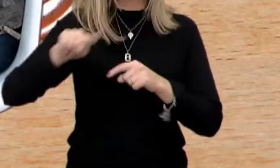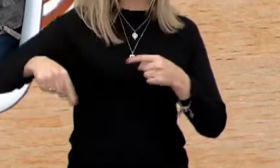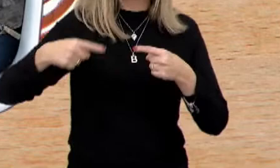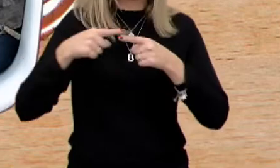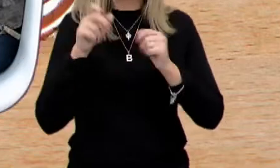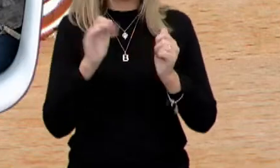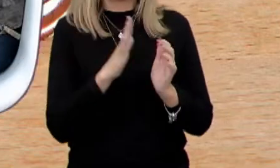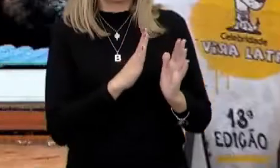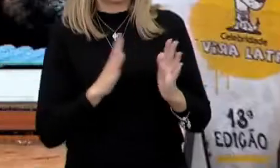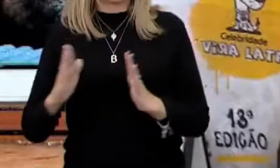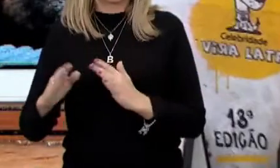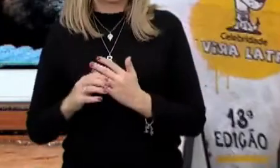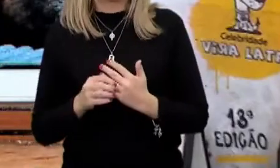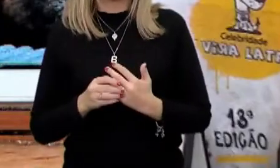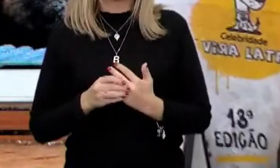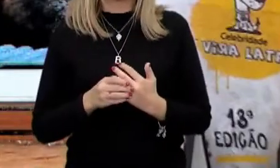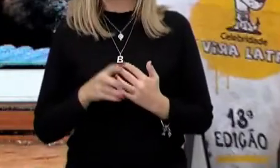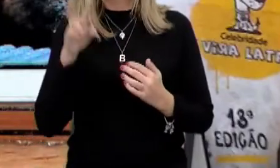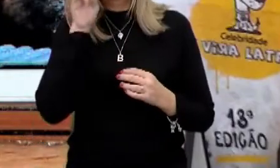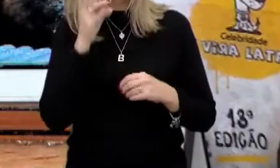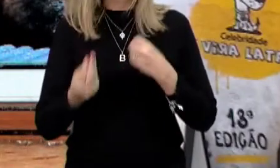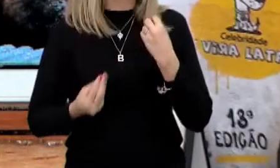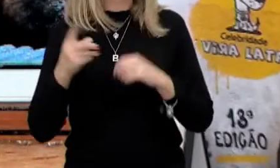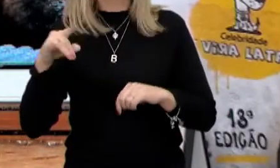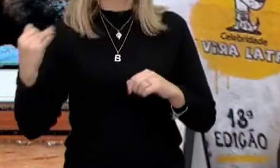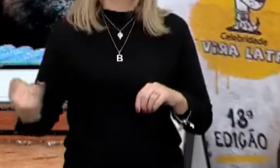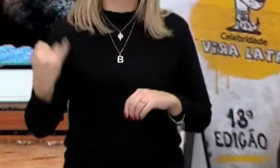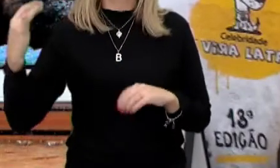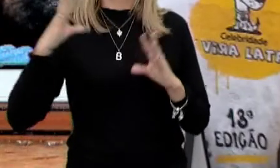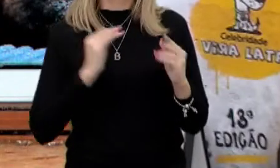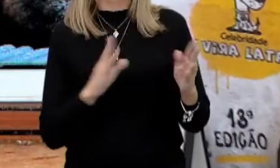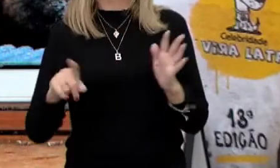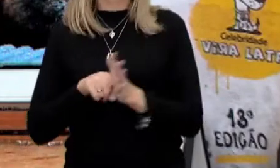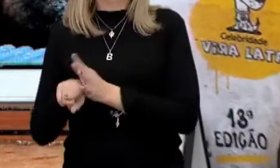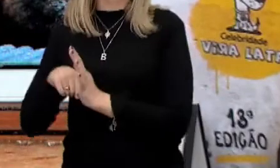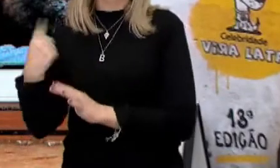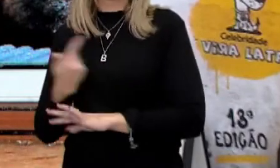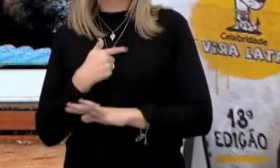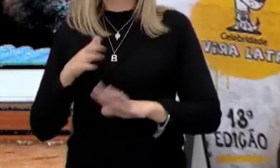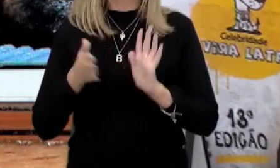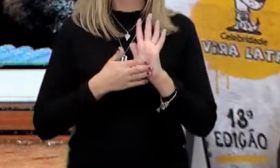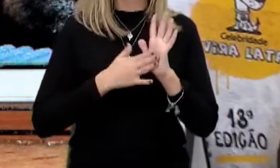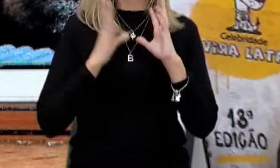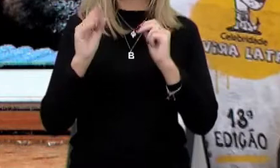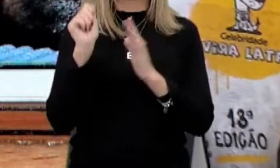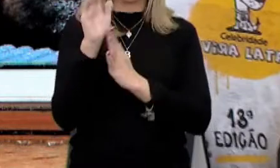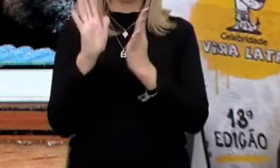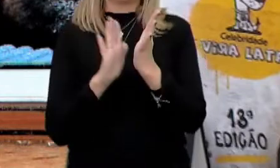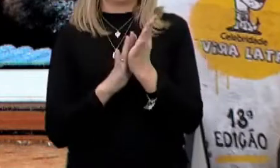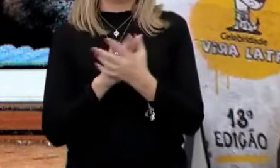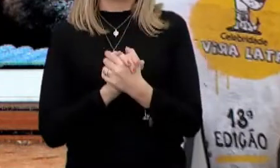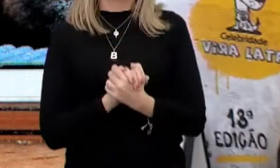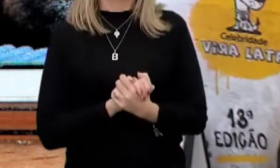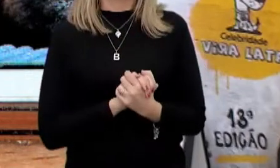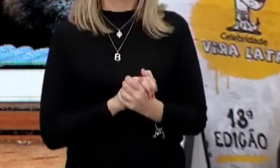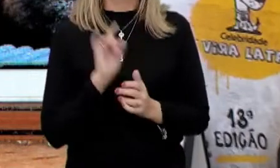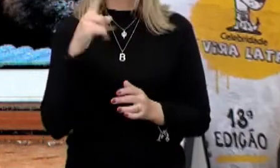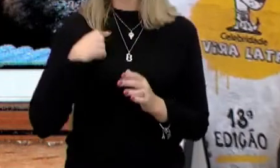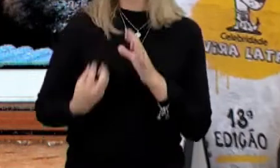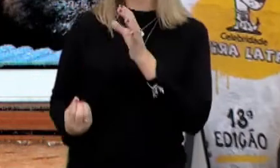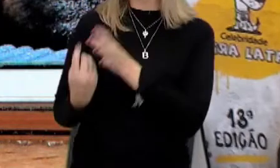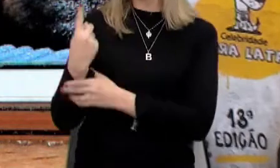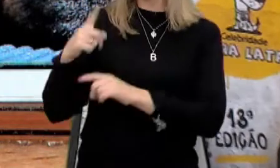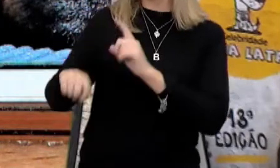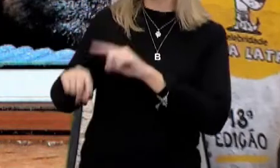esse processo. Então vejam como é importante todo o processo, toda a análise que a gente toma durante essa atividade. Então não é só, eu vou criar um produto, vou criar